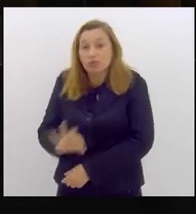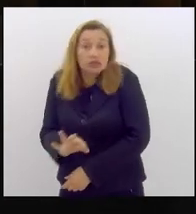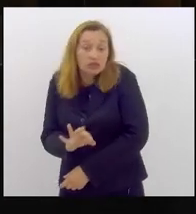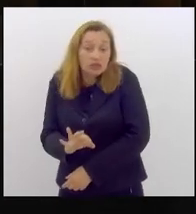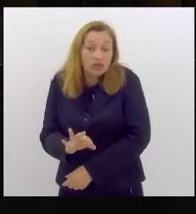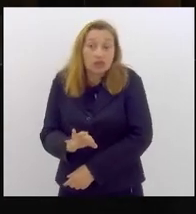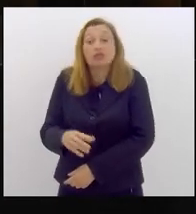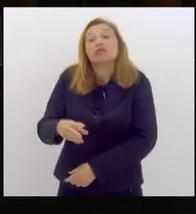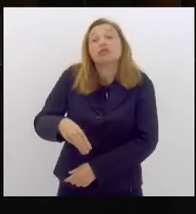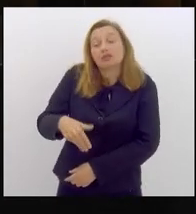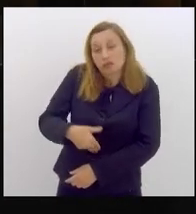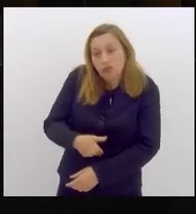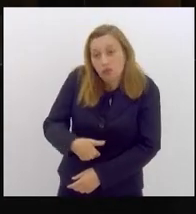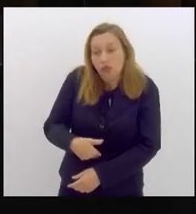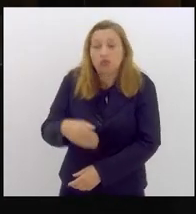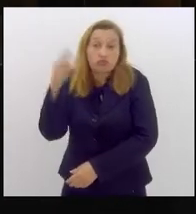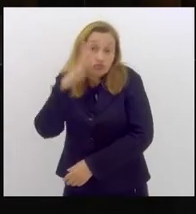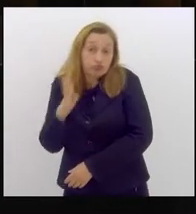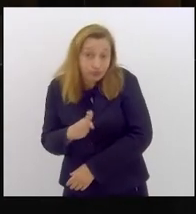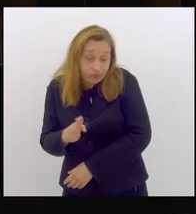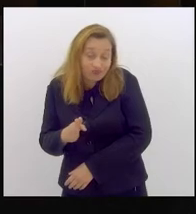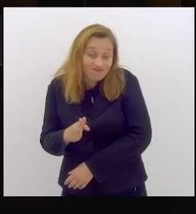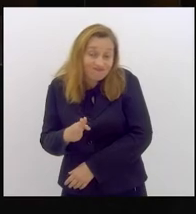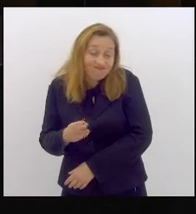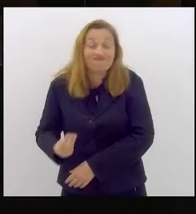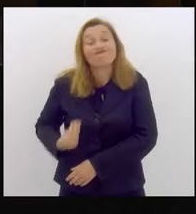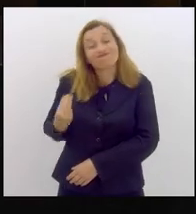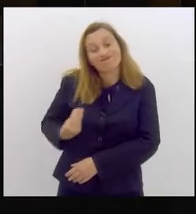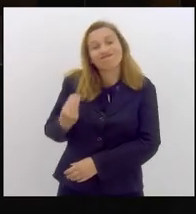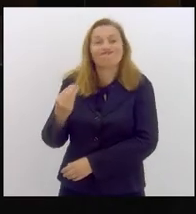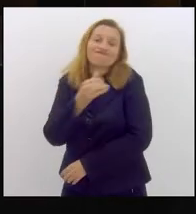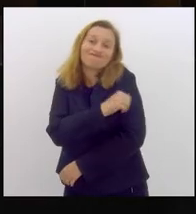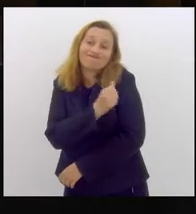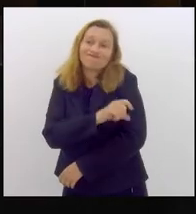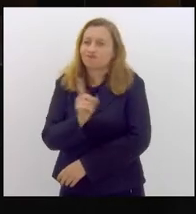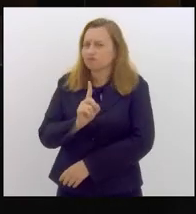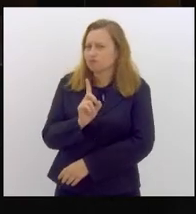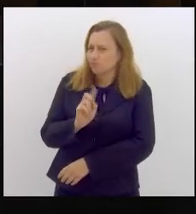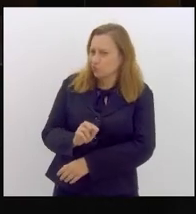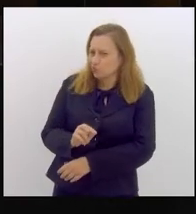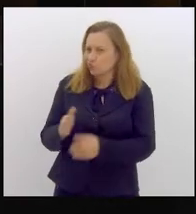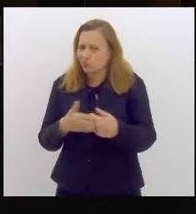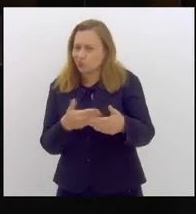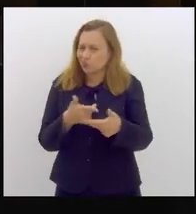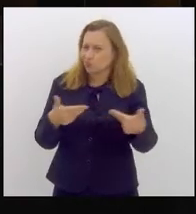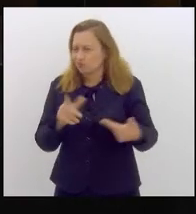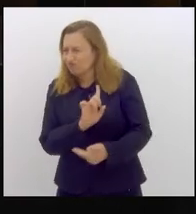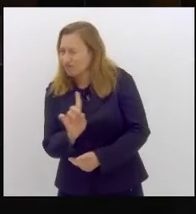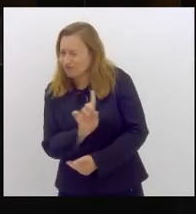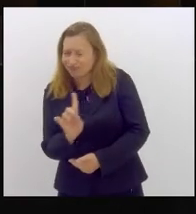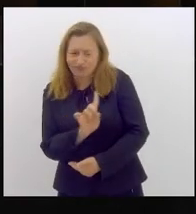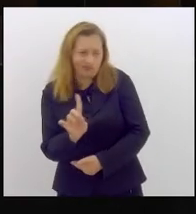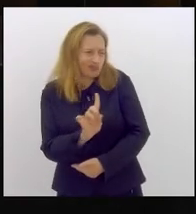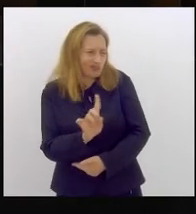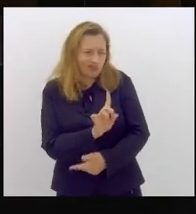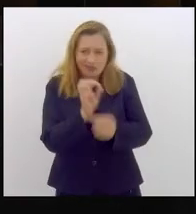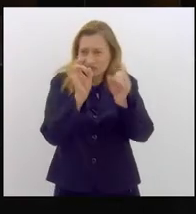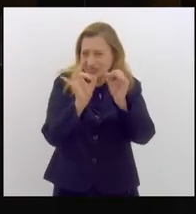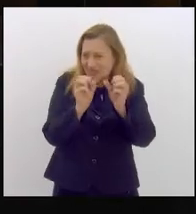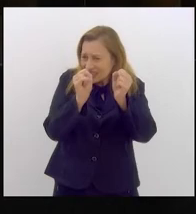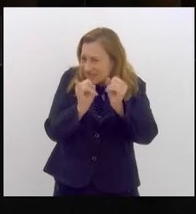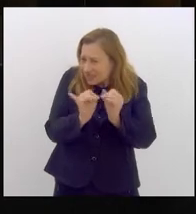daqueles que passam fome no Brasil estão no Rio de Janeiro. Isso não é qualquer coisa, isso não é um